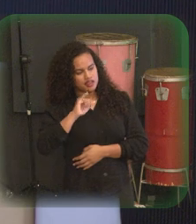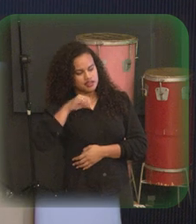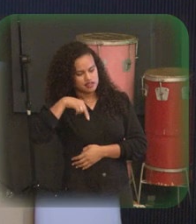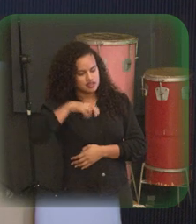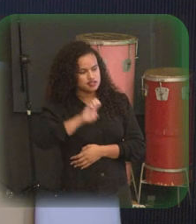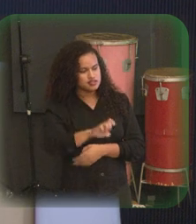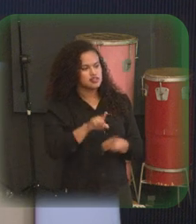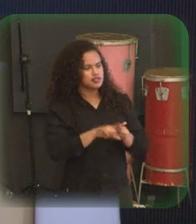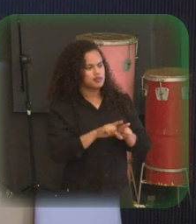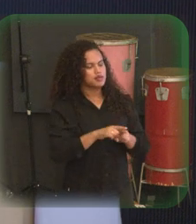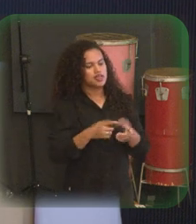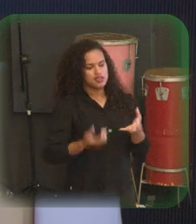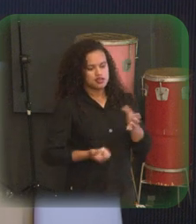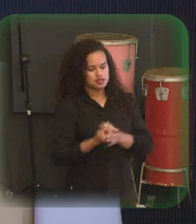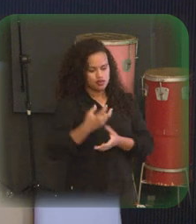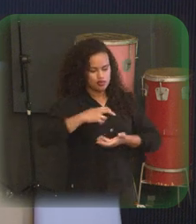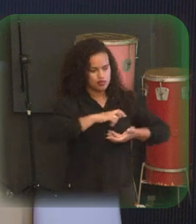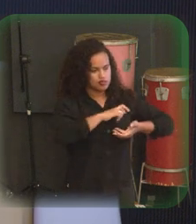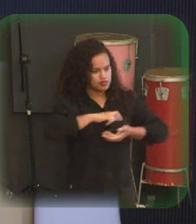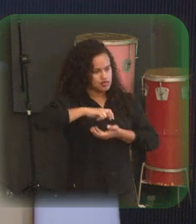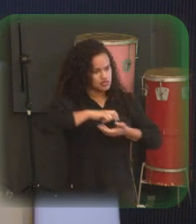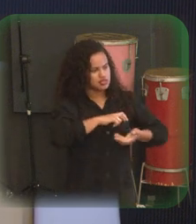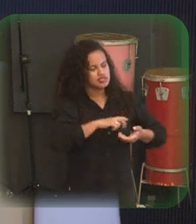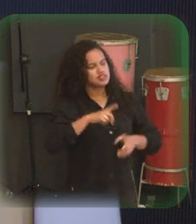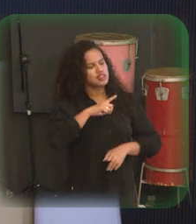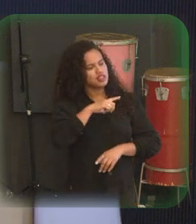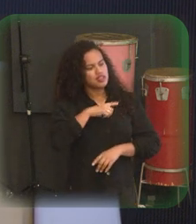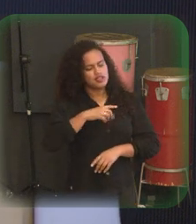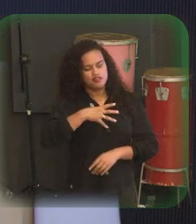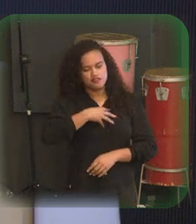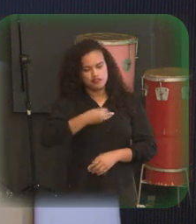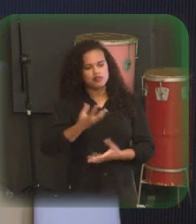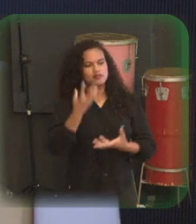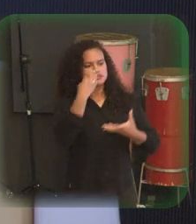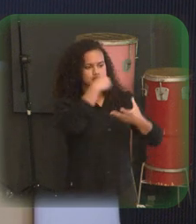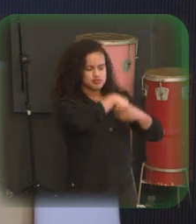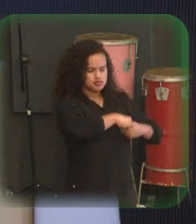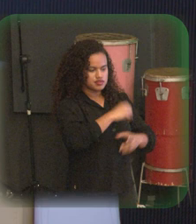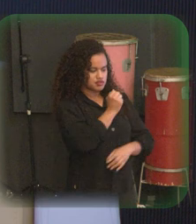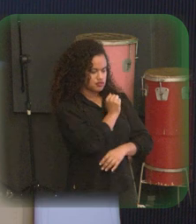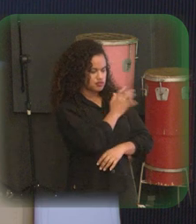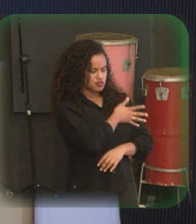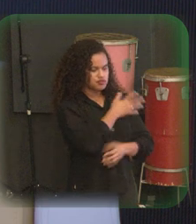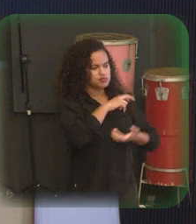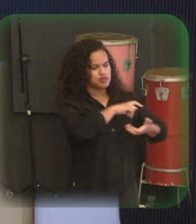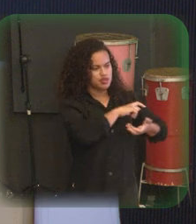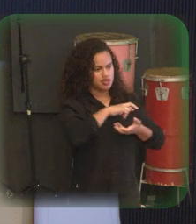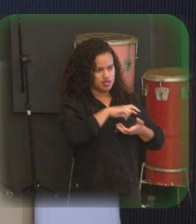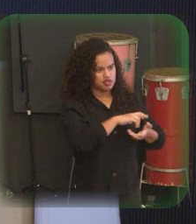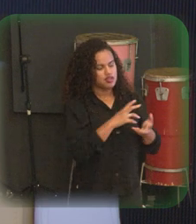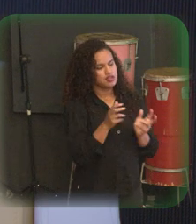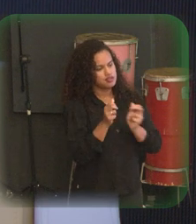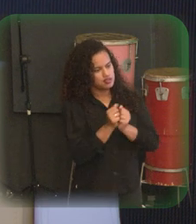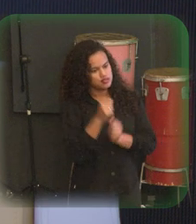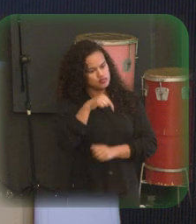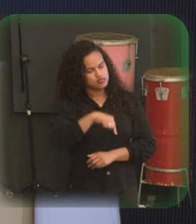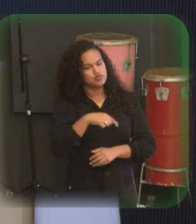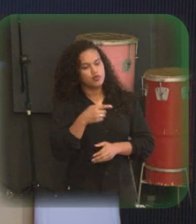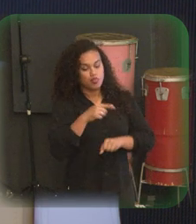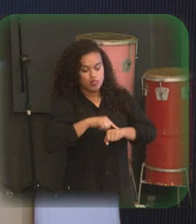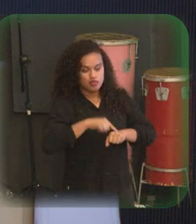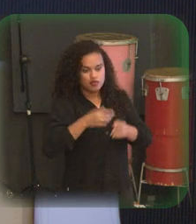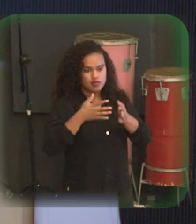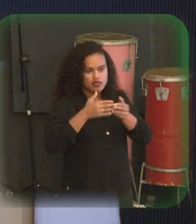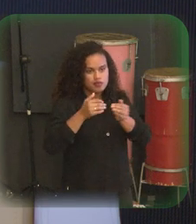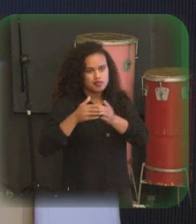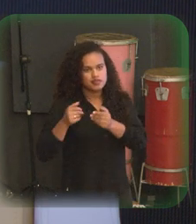lá no IFPE pode botar as crianças lá dentro. E estou aqui aberta para novas soluções juntos, para novas construções. Está na hora de pedir, porque